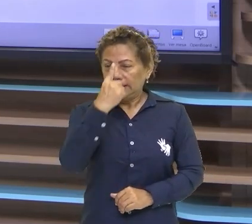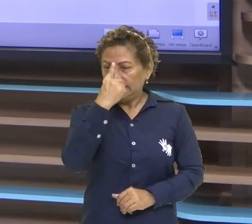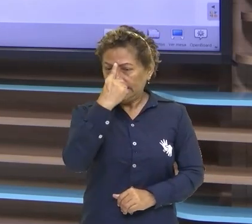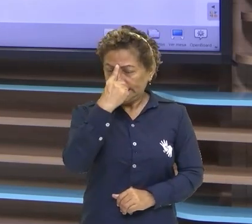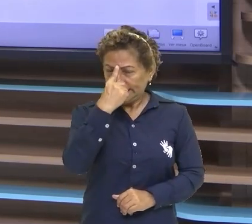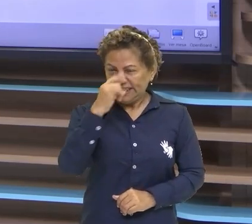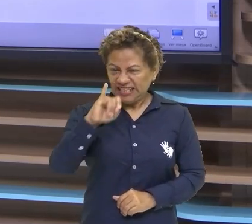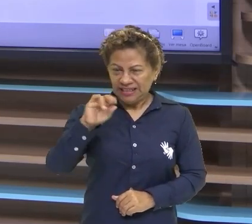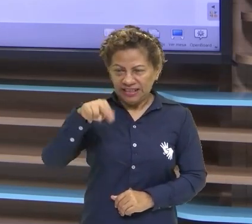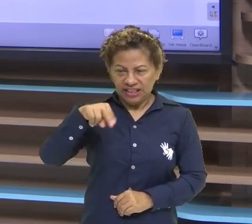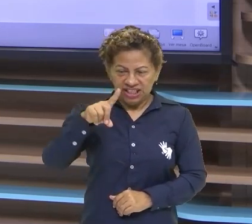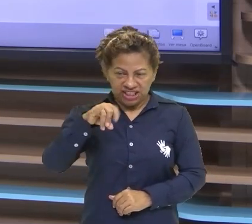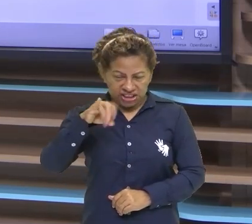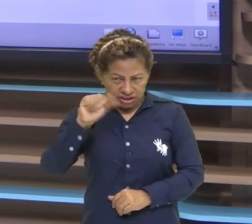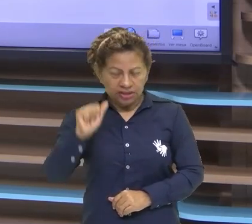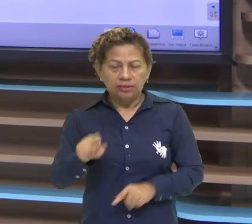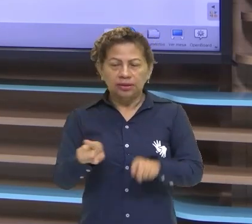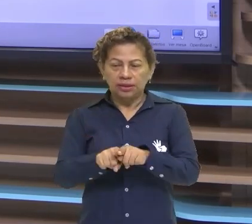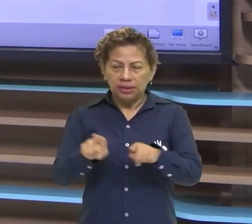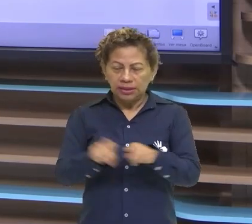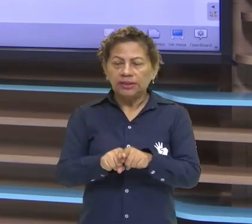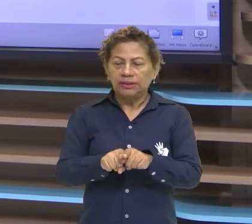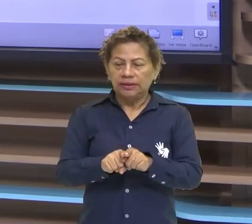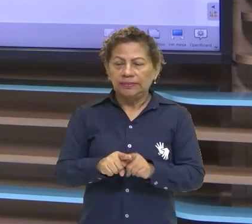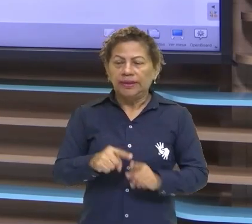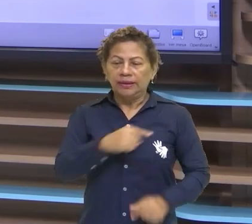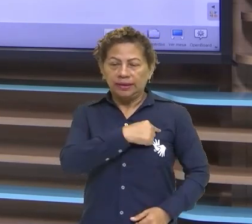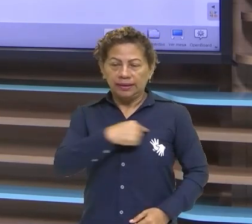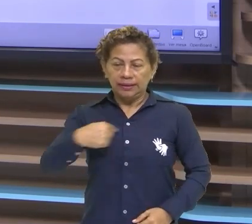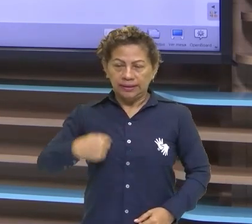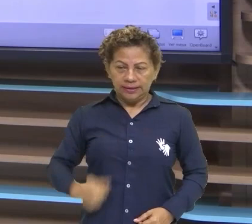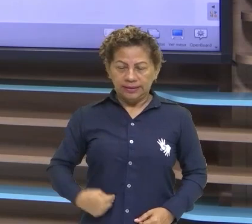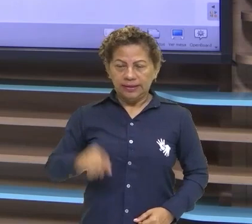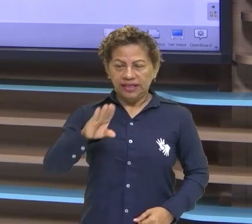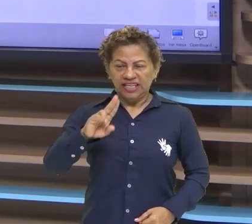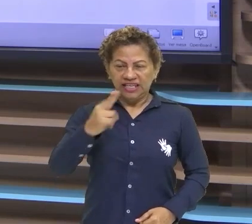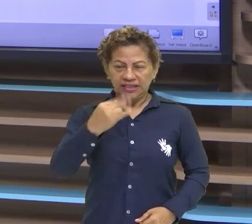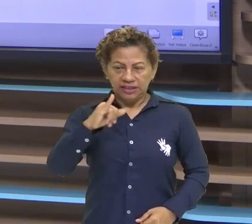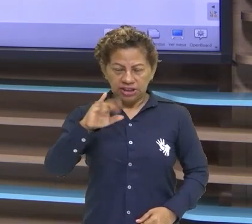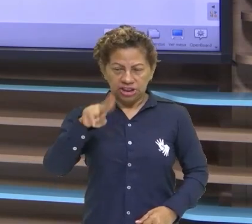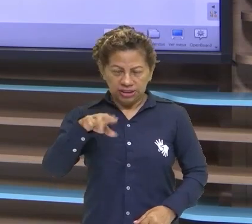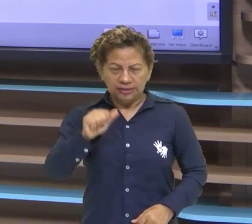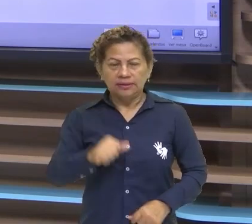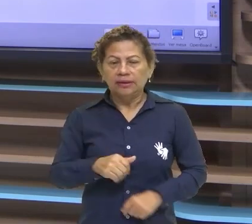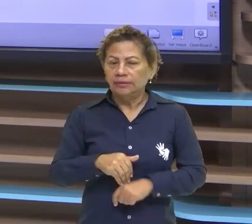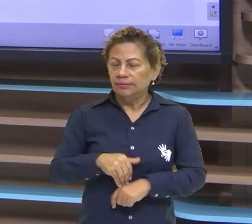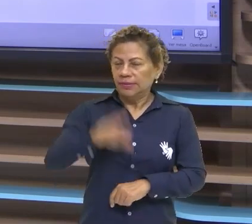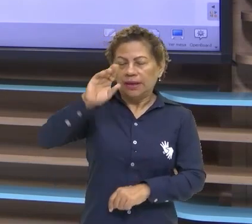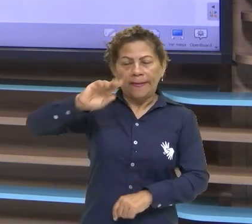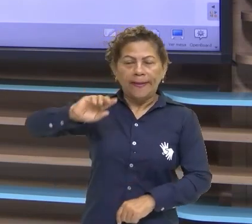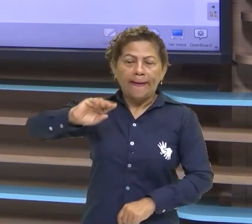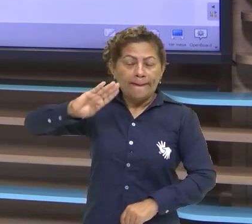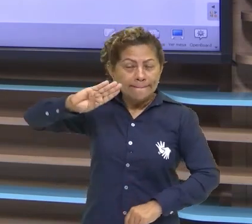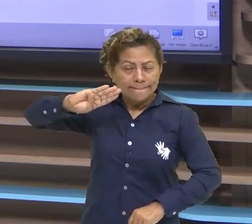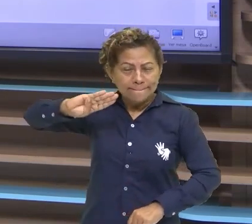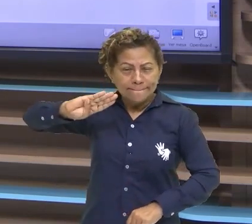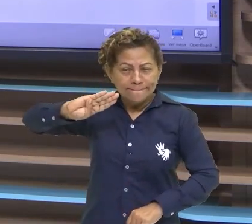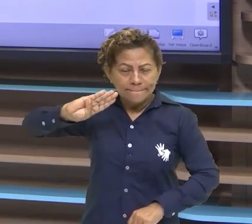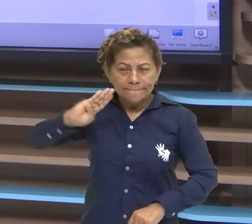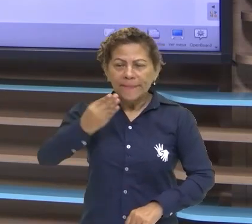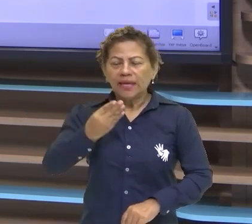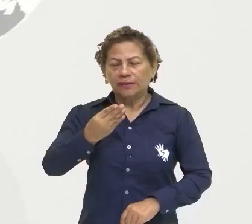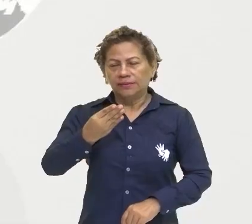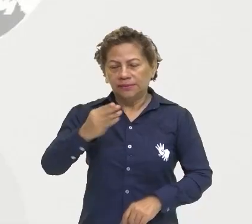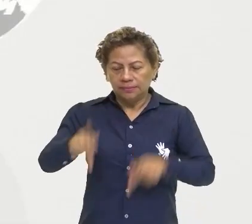China, ambos com bem mais de 1 bilhão de habitantes. É muita gente, tudo bem? Vamos